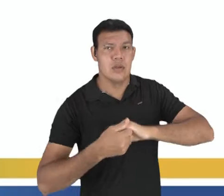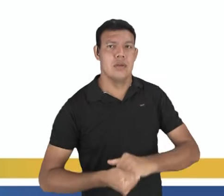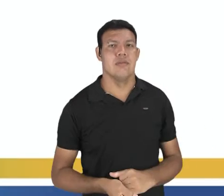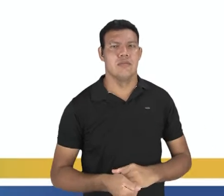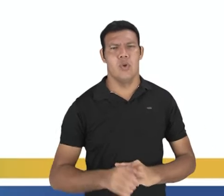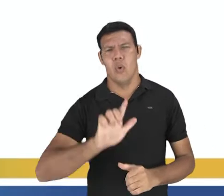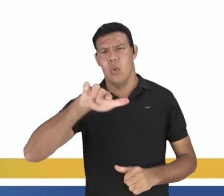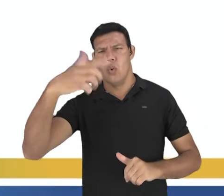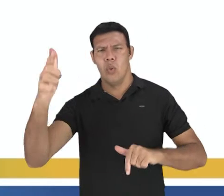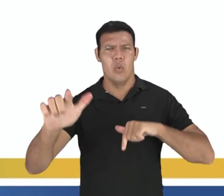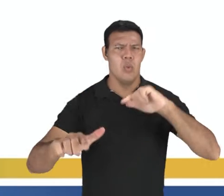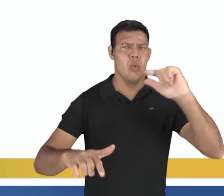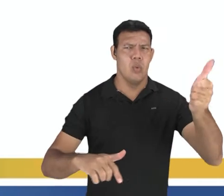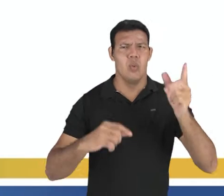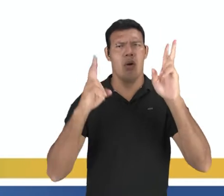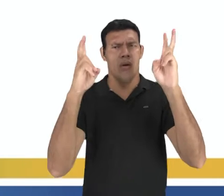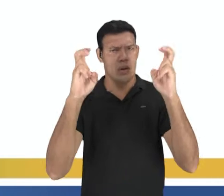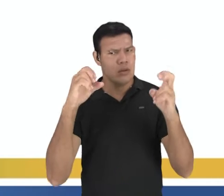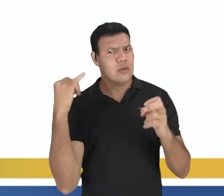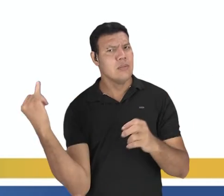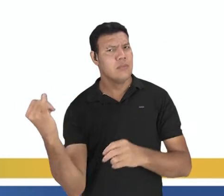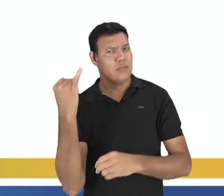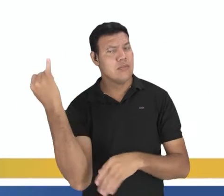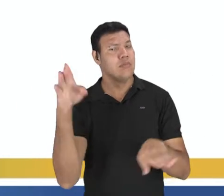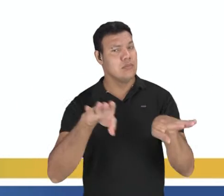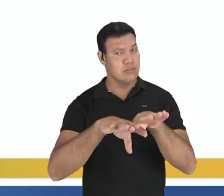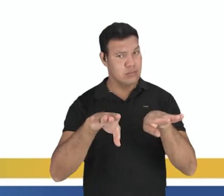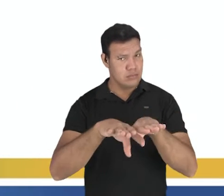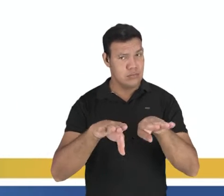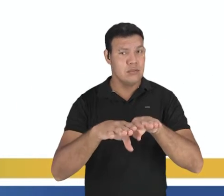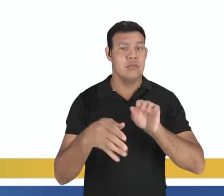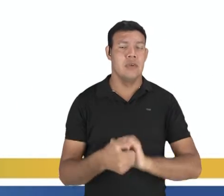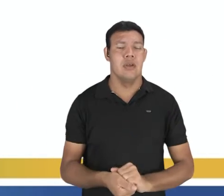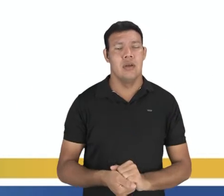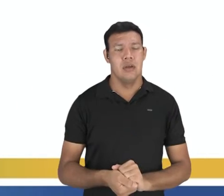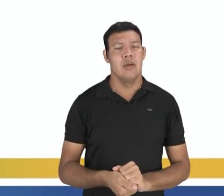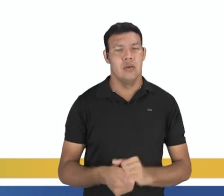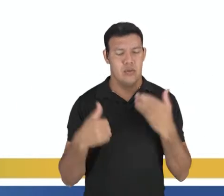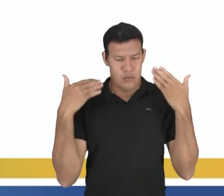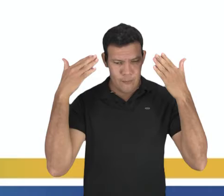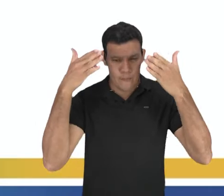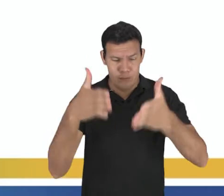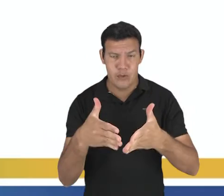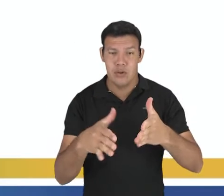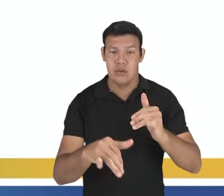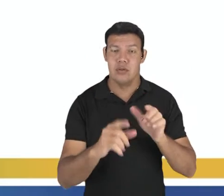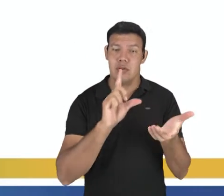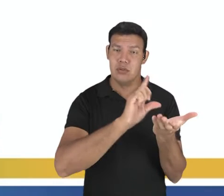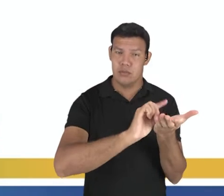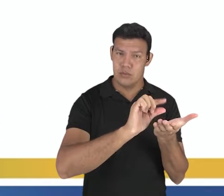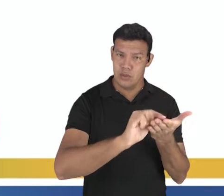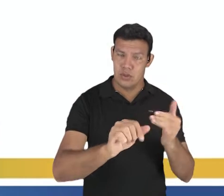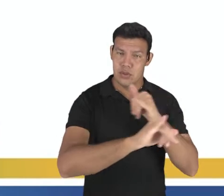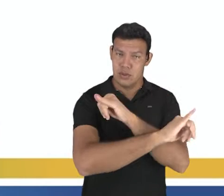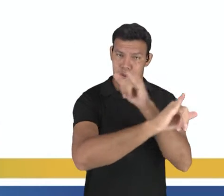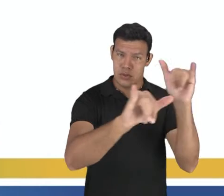outros textos, de outros temas muito importantes para a sociedade, sempre com esse viés de artigo de divulgação